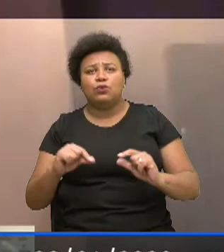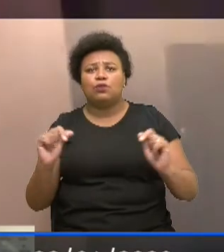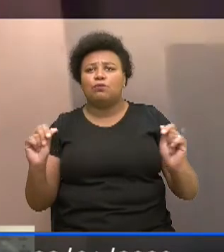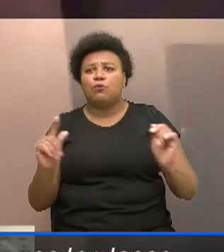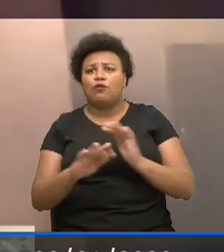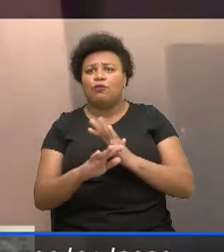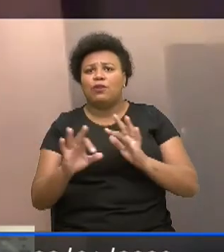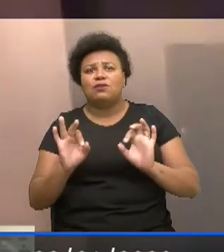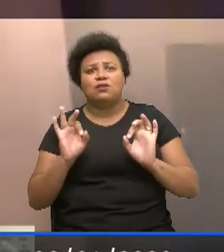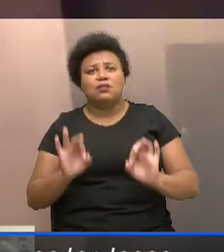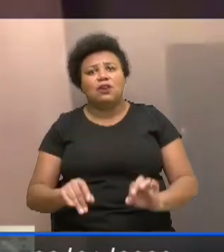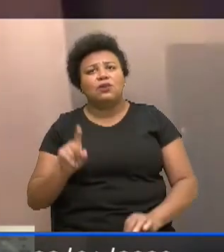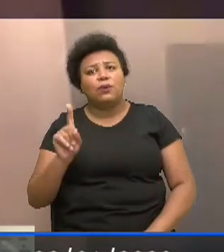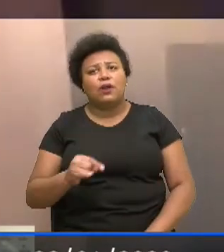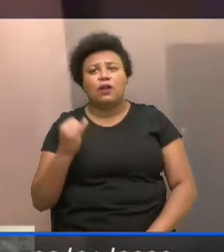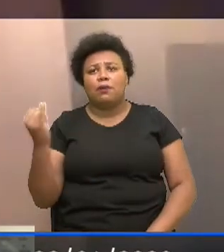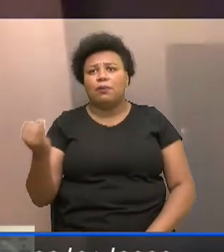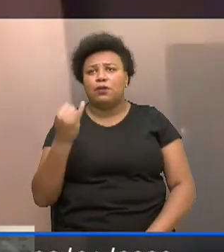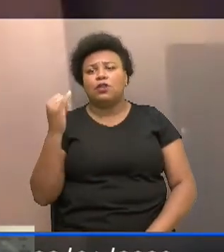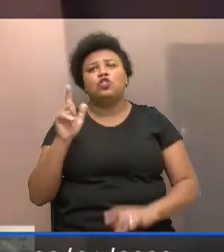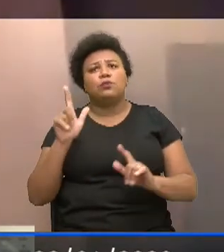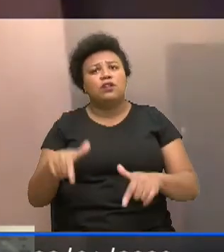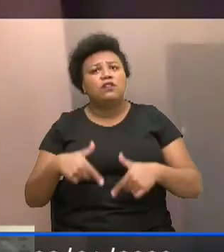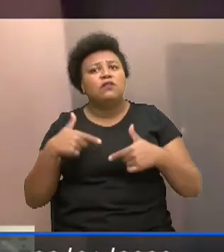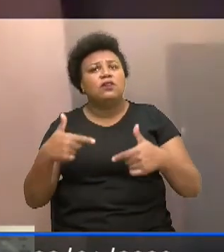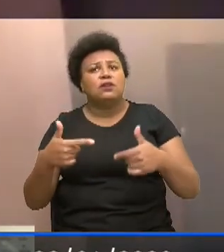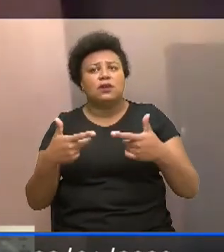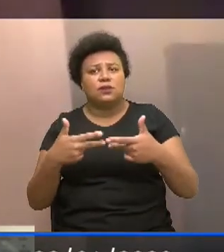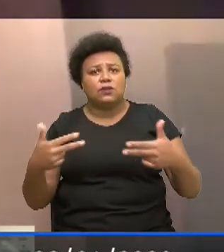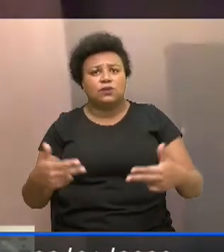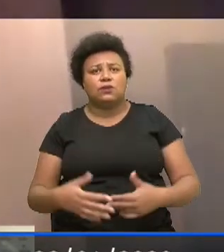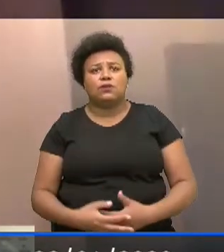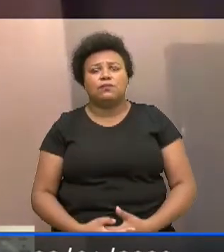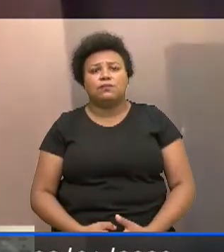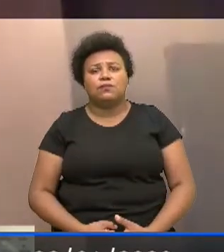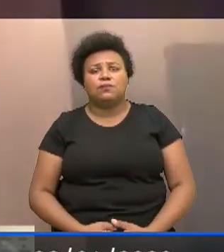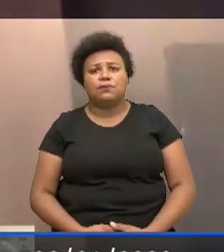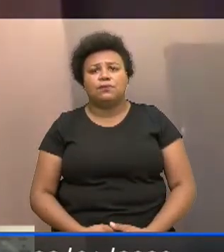com certeza fundamental para a gente enfrentar essa situação.